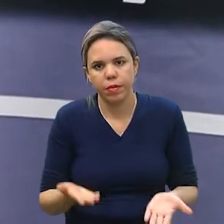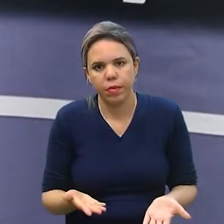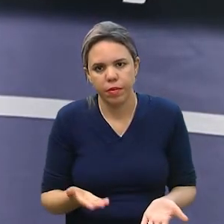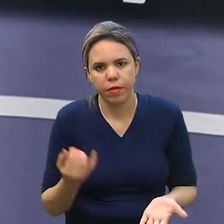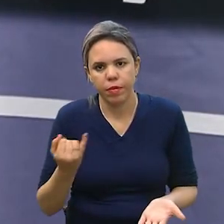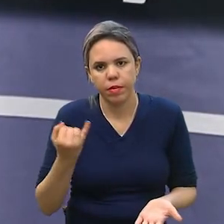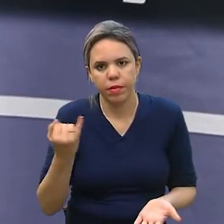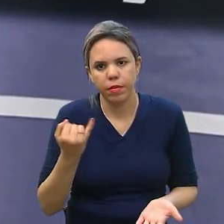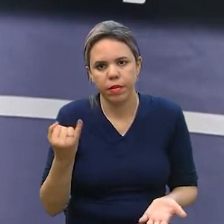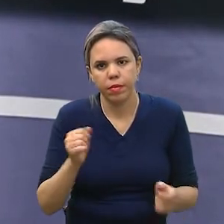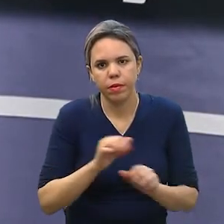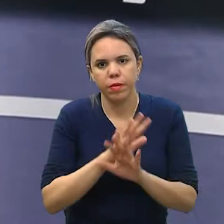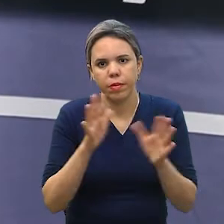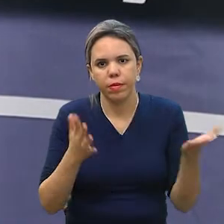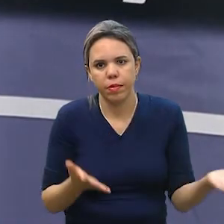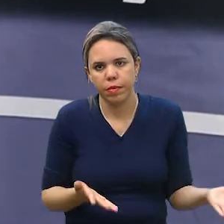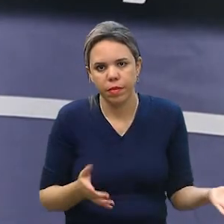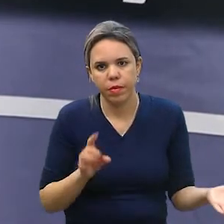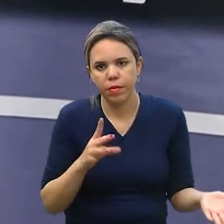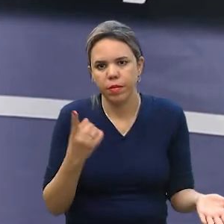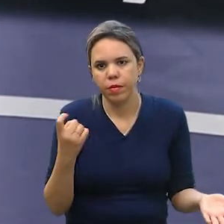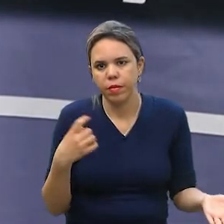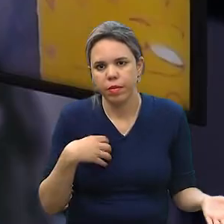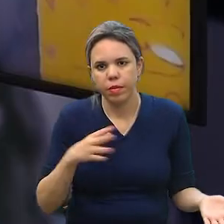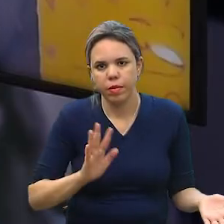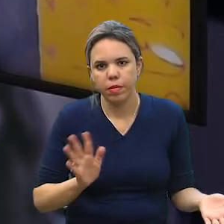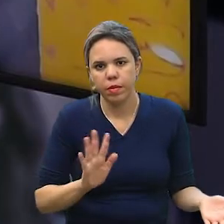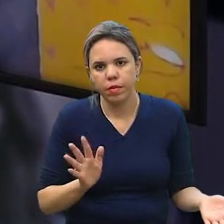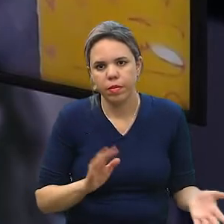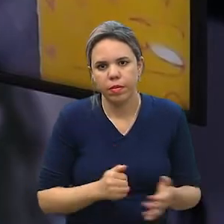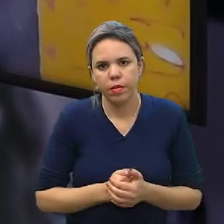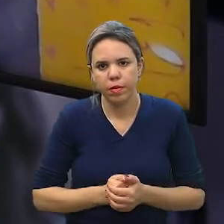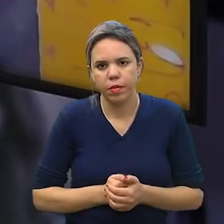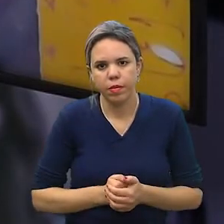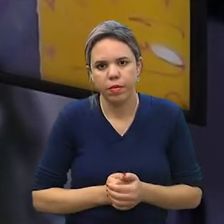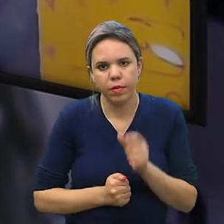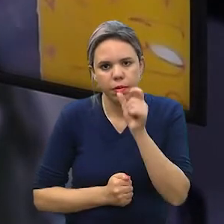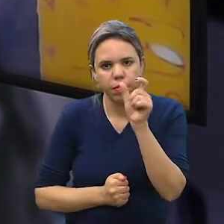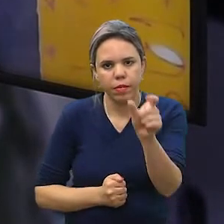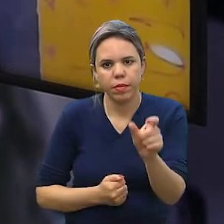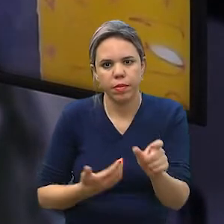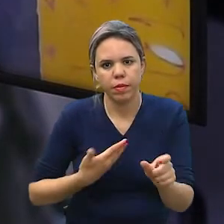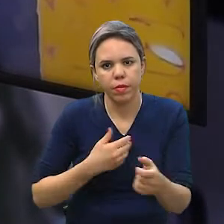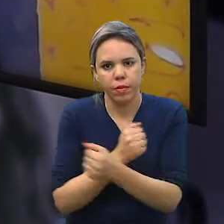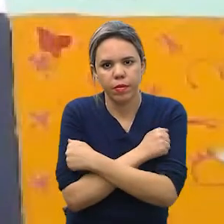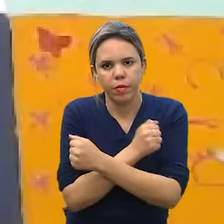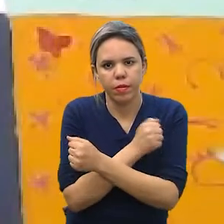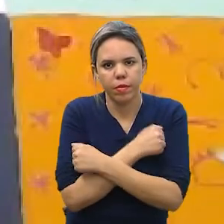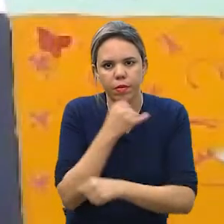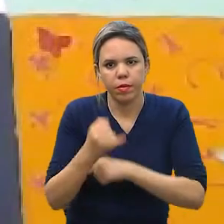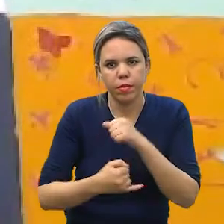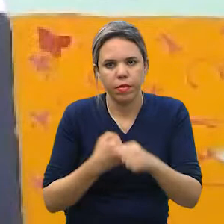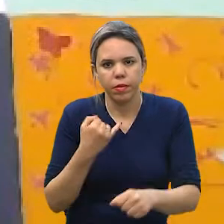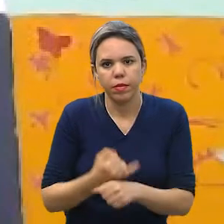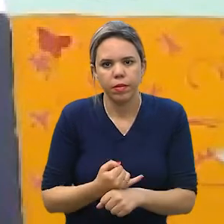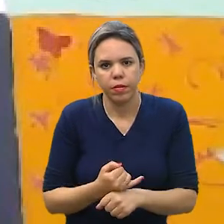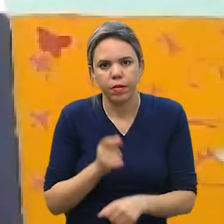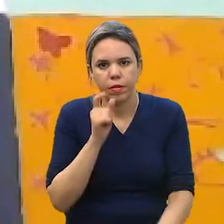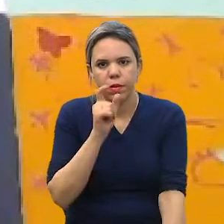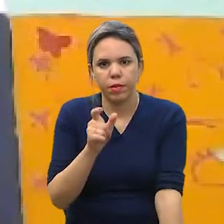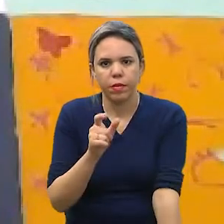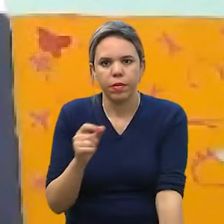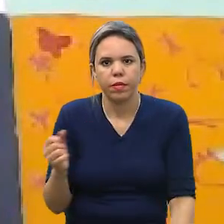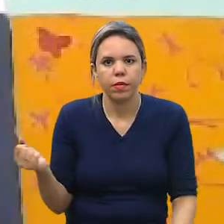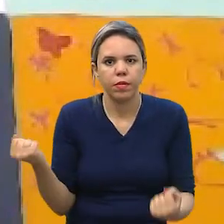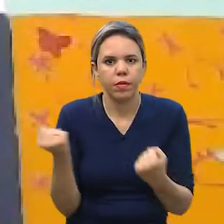é importante deixar claro, não tem só uma. De repente, uma palavra amiga, um abraço virtual, né? Uma palavra de